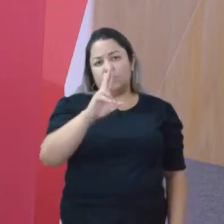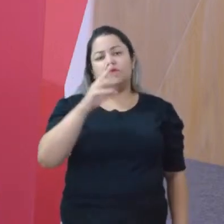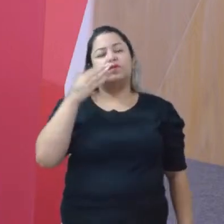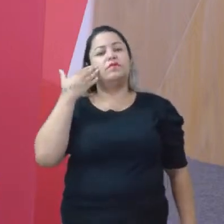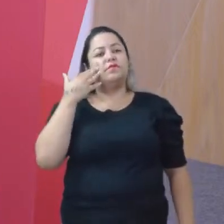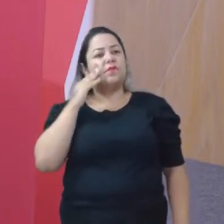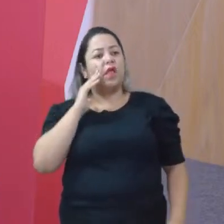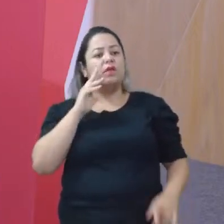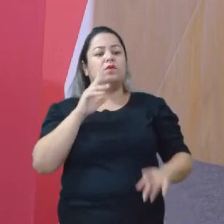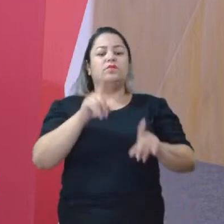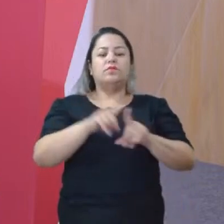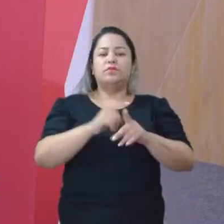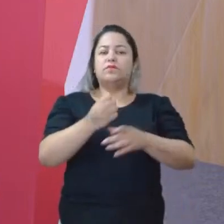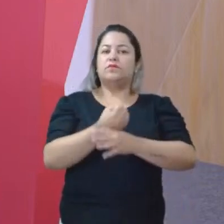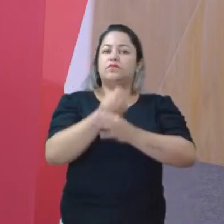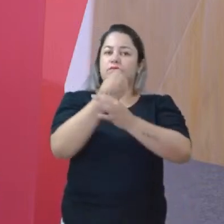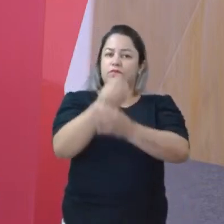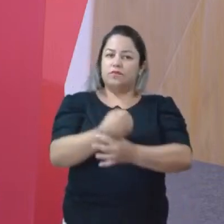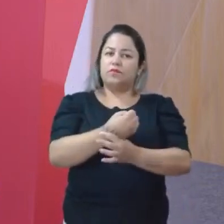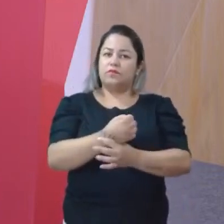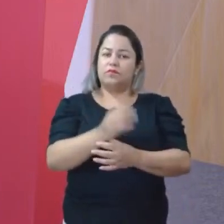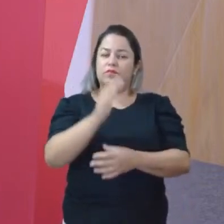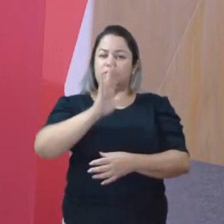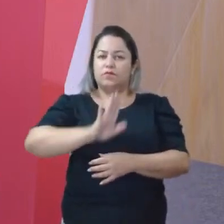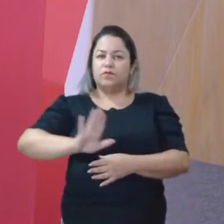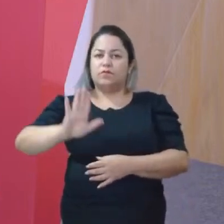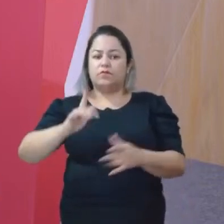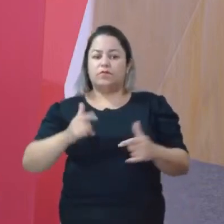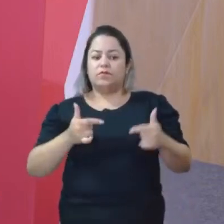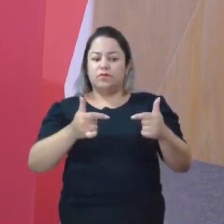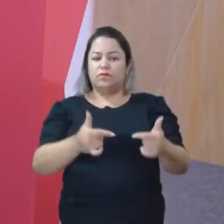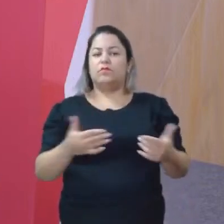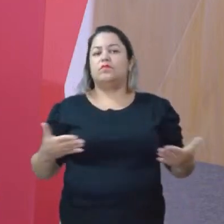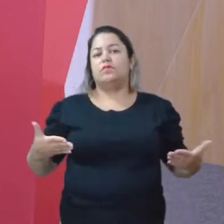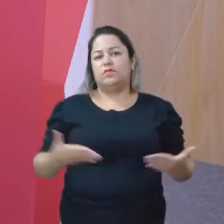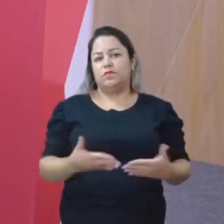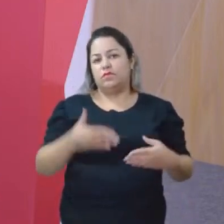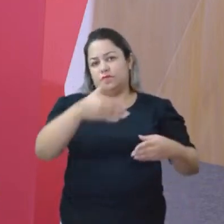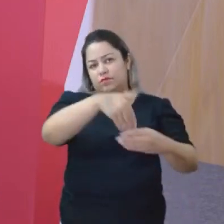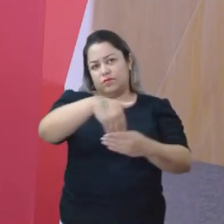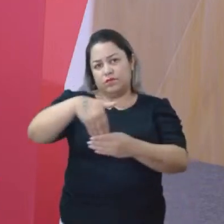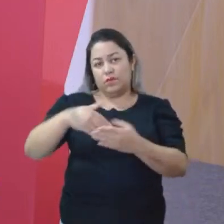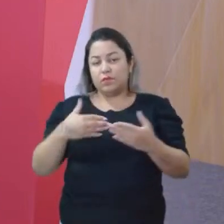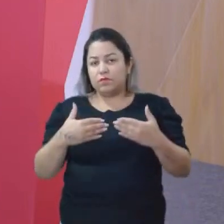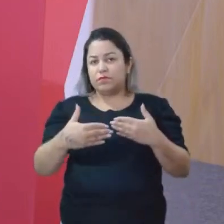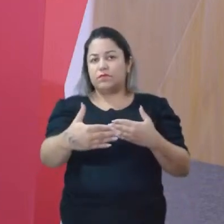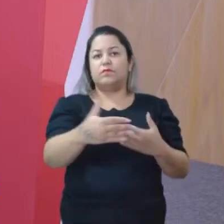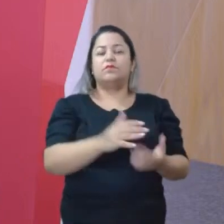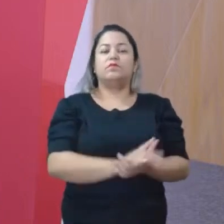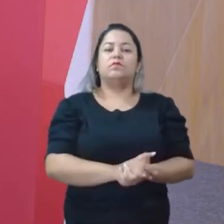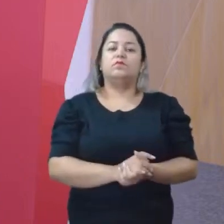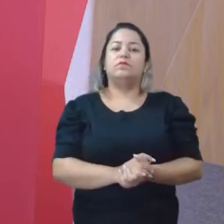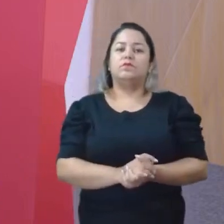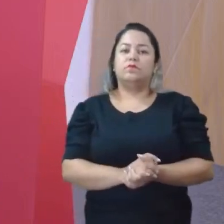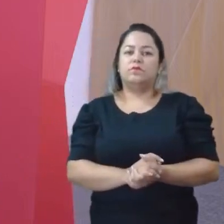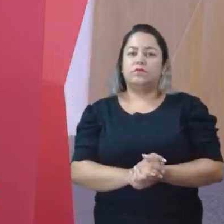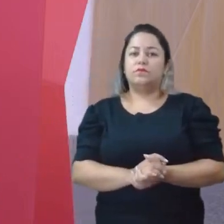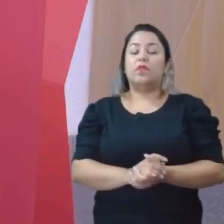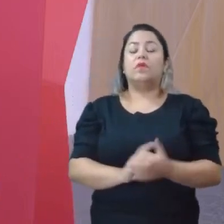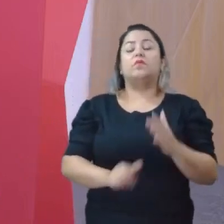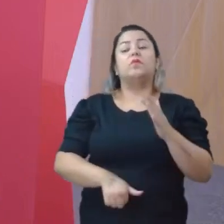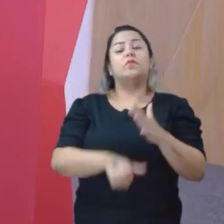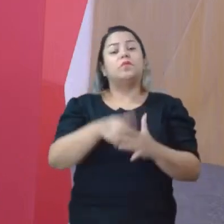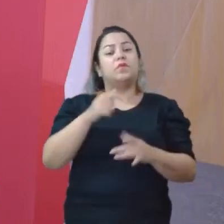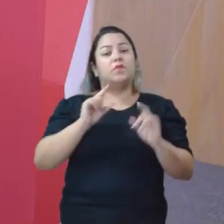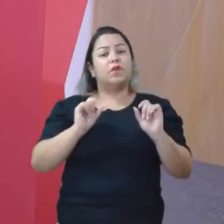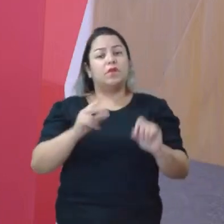relação à segurança dos candidatos e também dos militantes aí a partir de agora nessas eleições para frente? Olha, primeiro